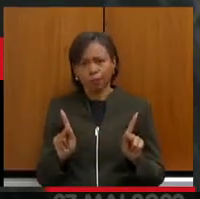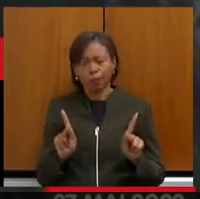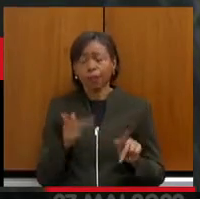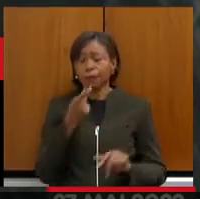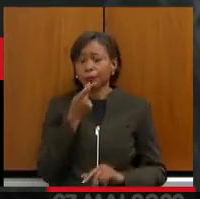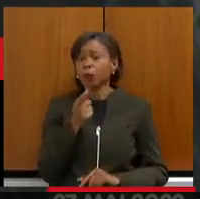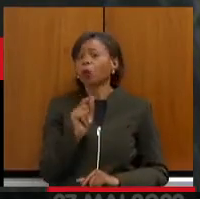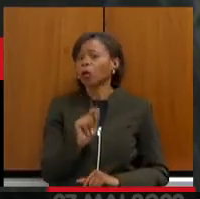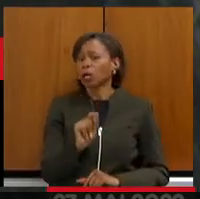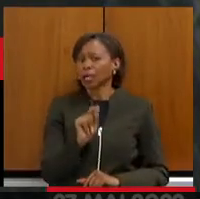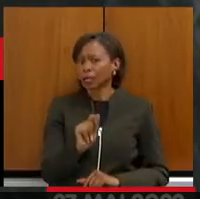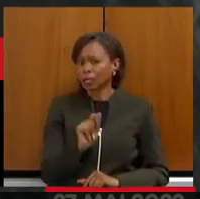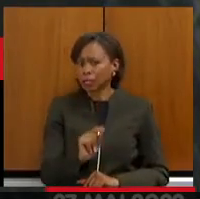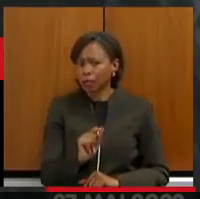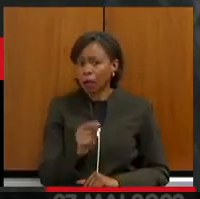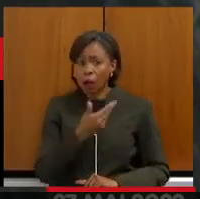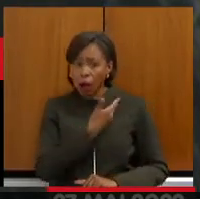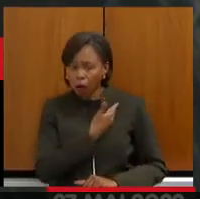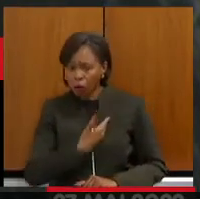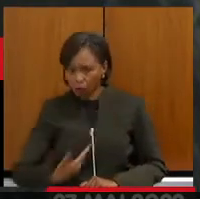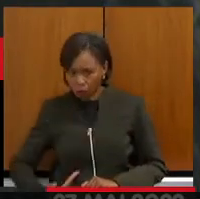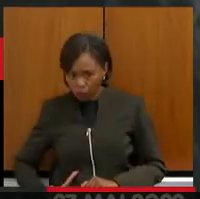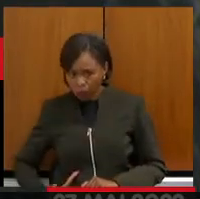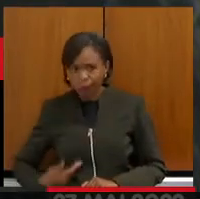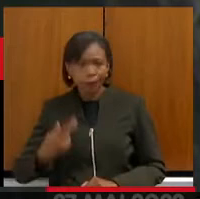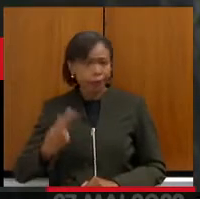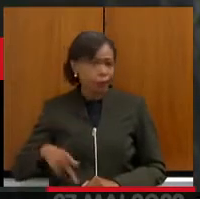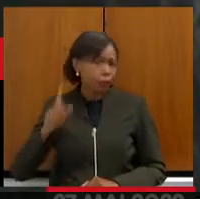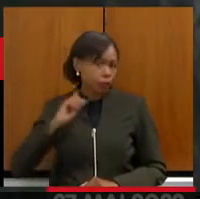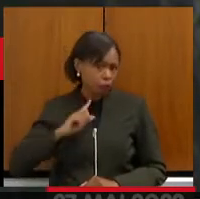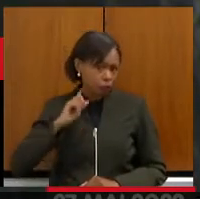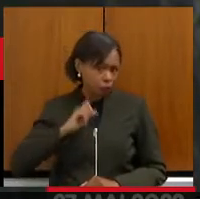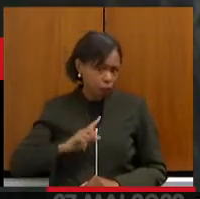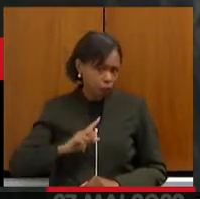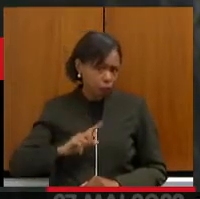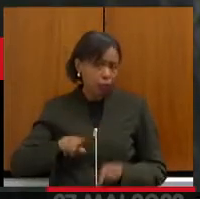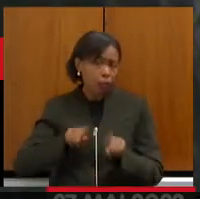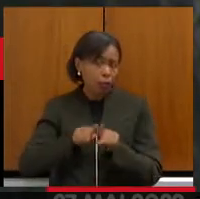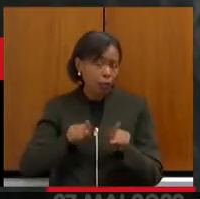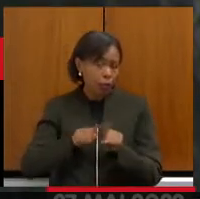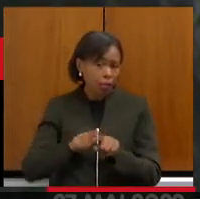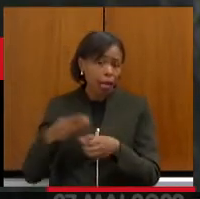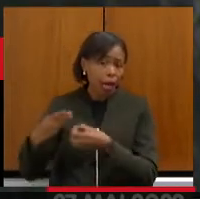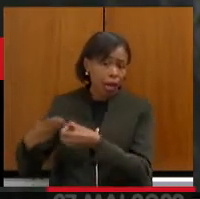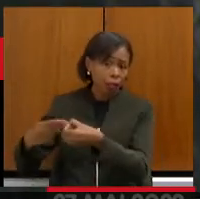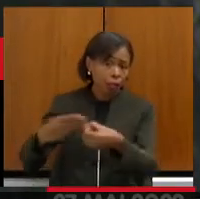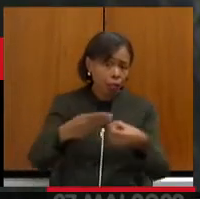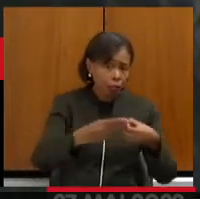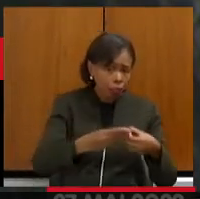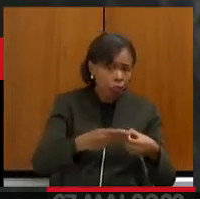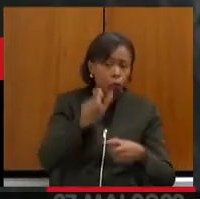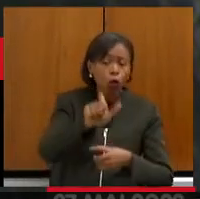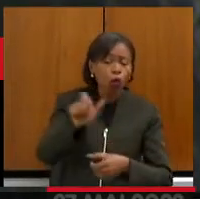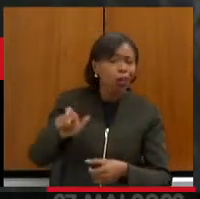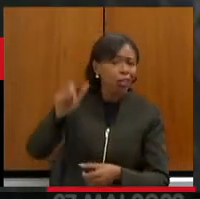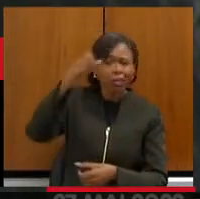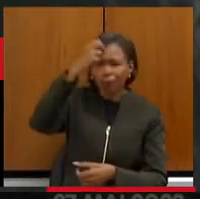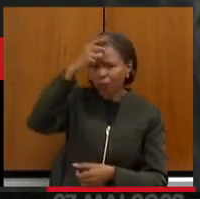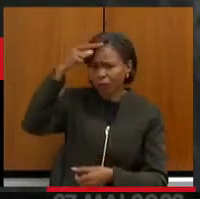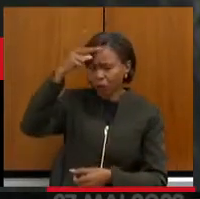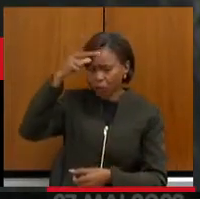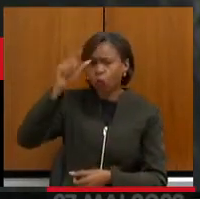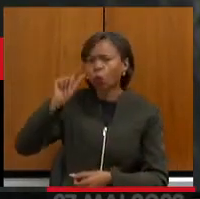dizer ao governo do estado e aos municípios aos prefeitos que